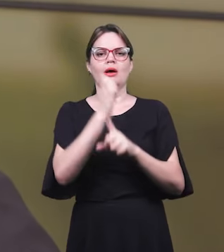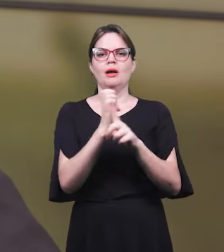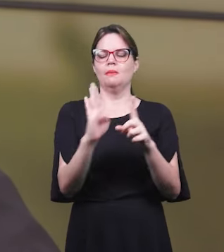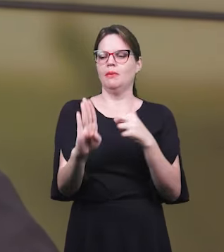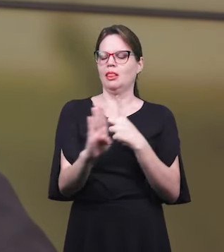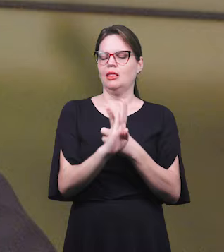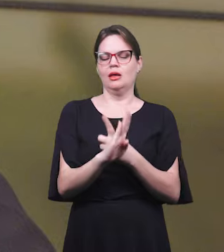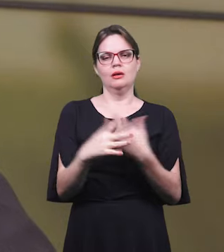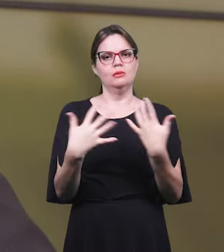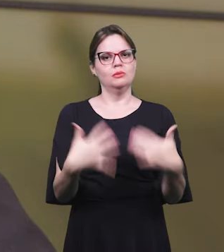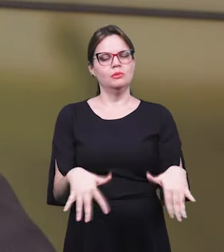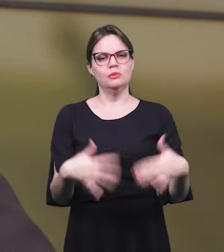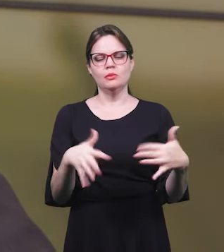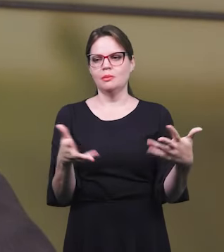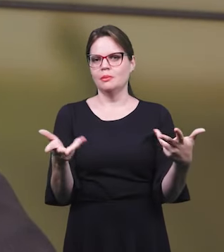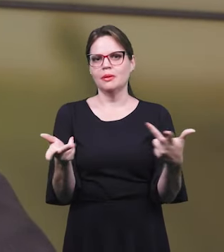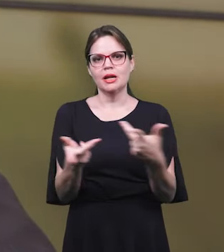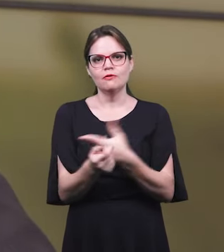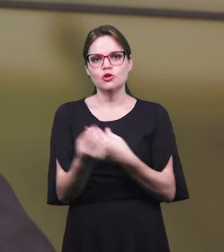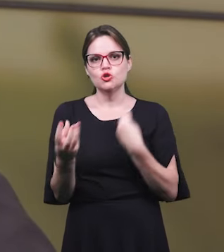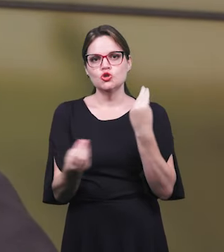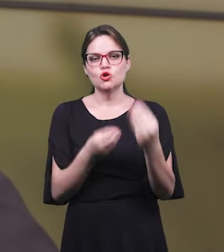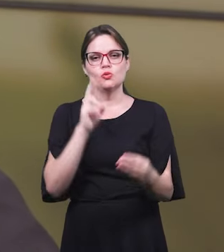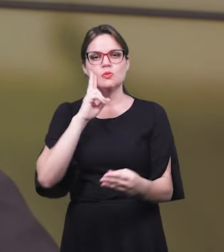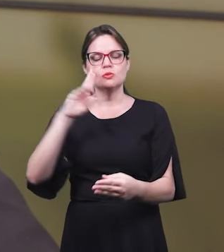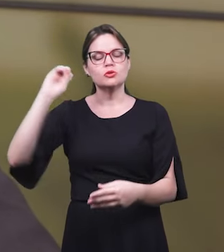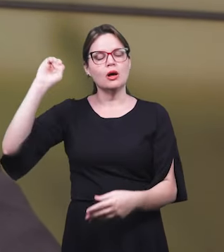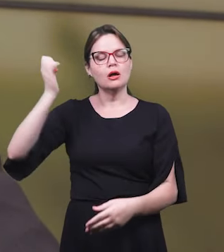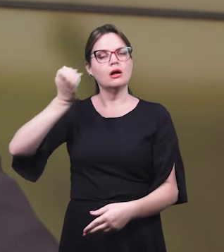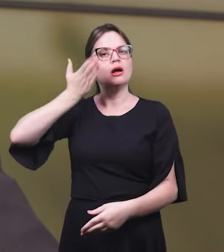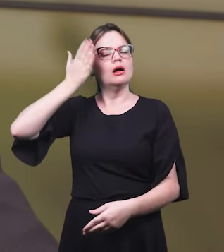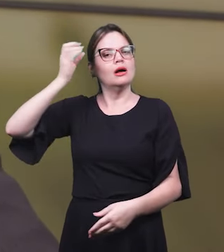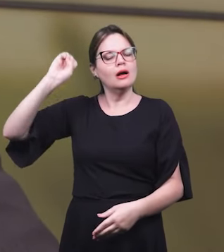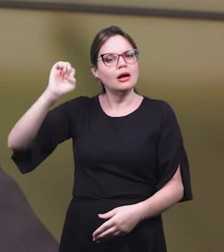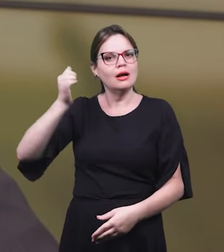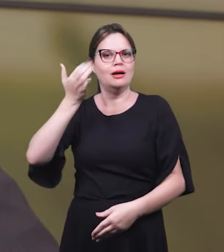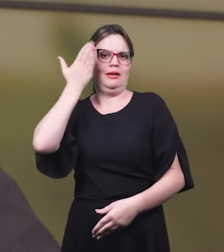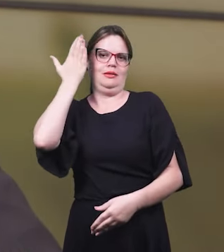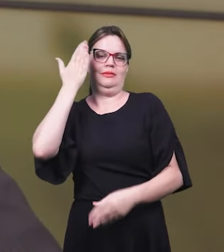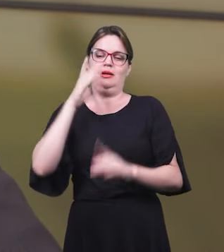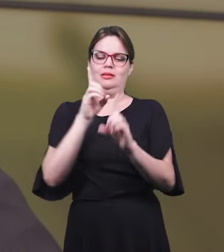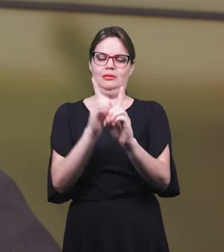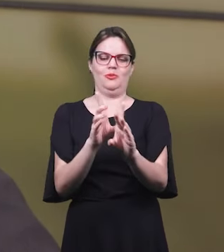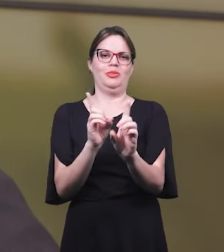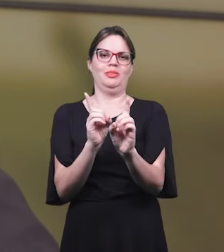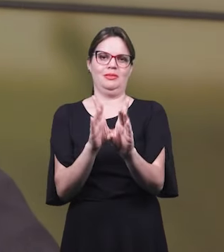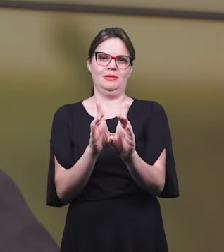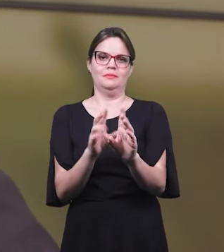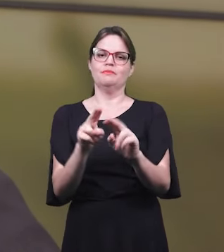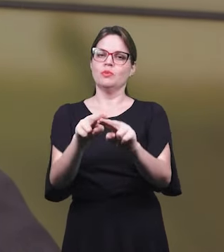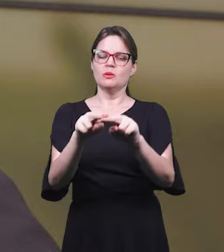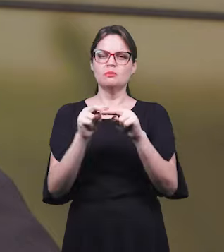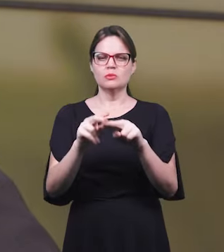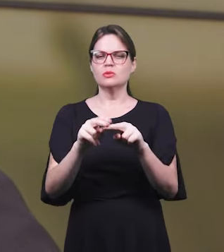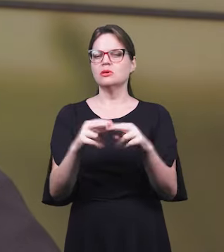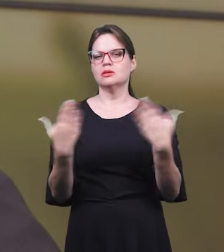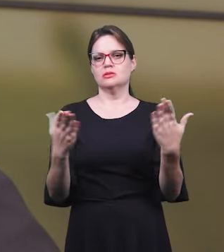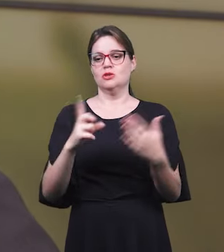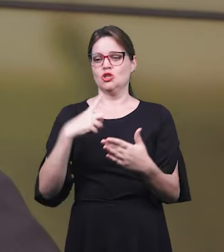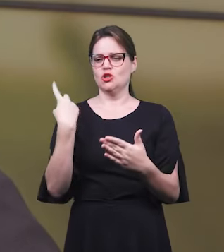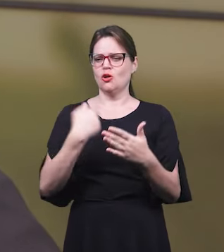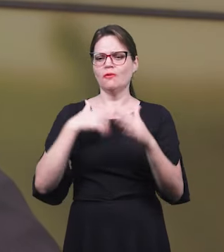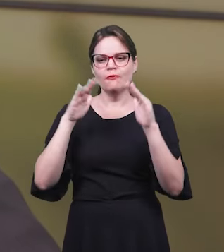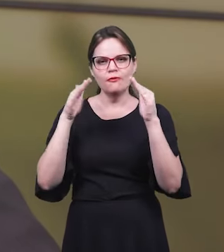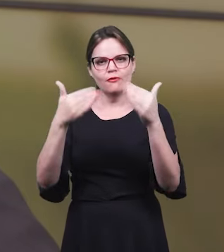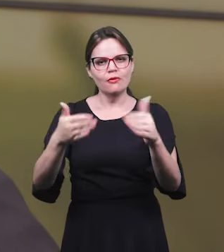dominical, a riqueza da doutrina. Então, existe uma doutrina. Por que nós temos dado tanta